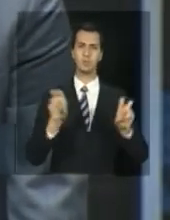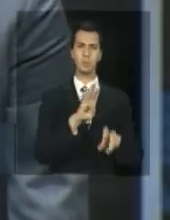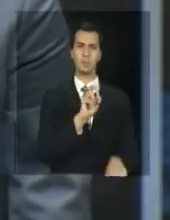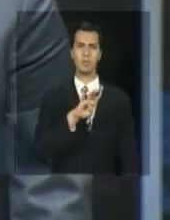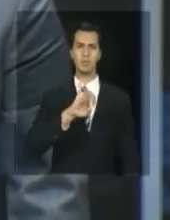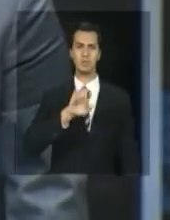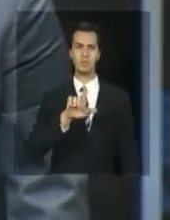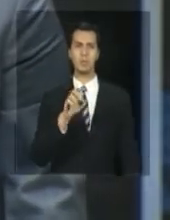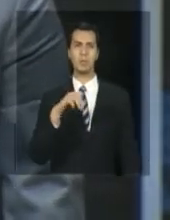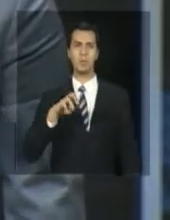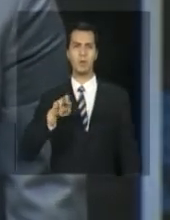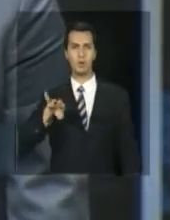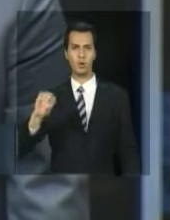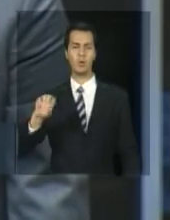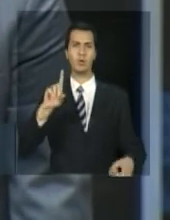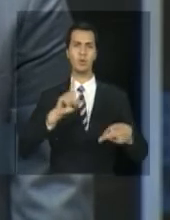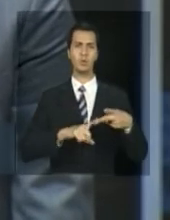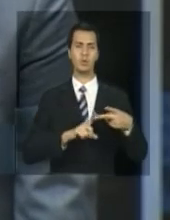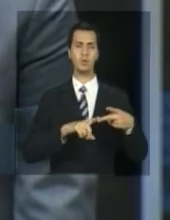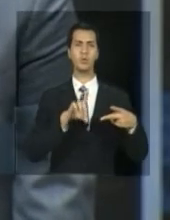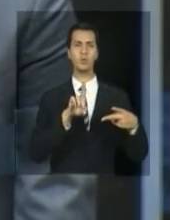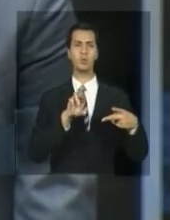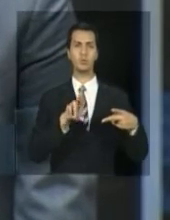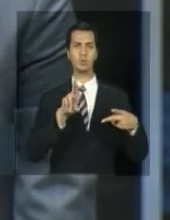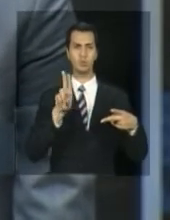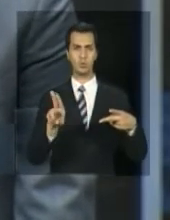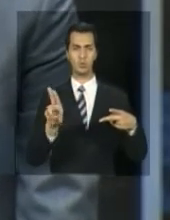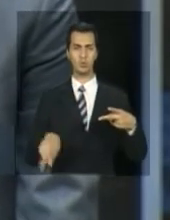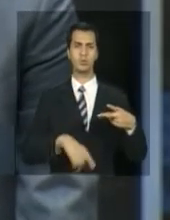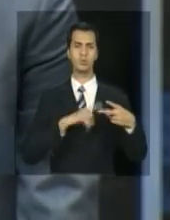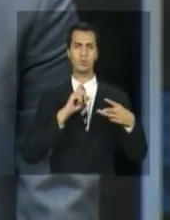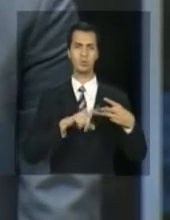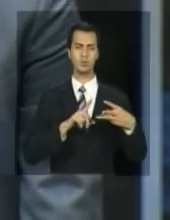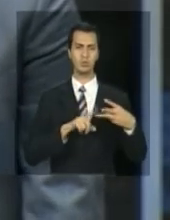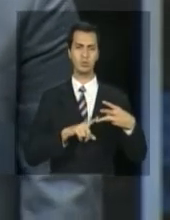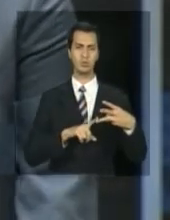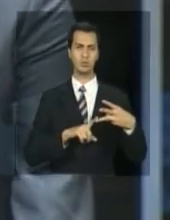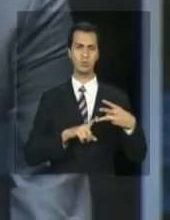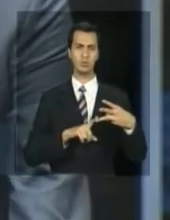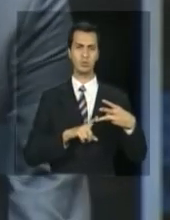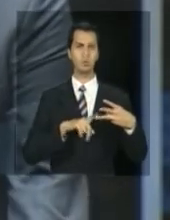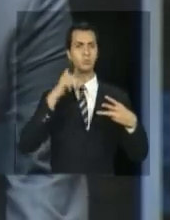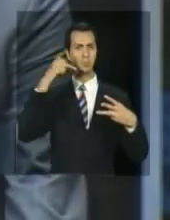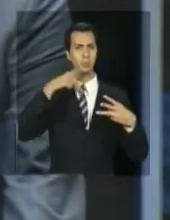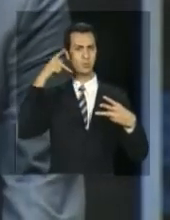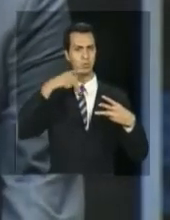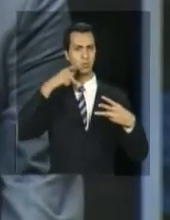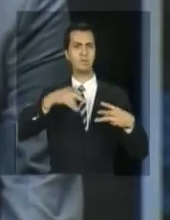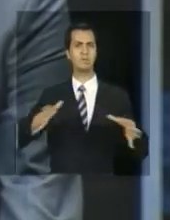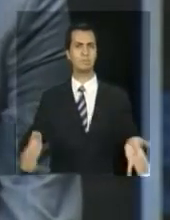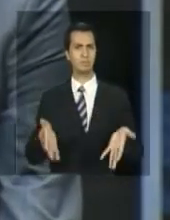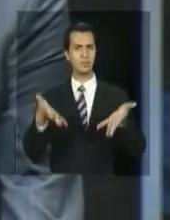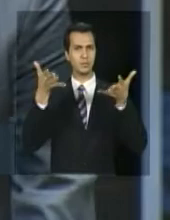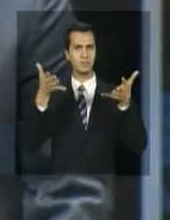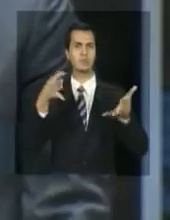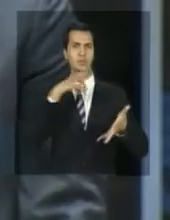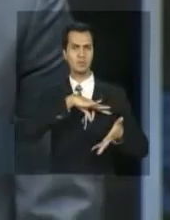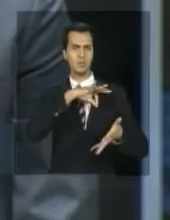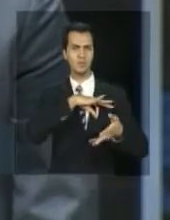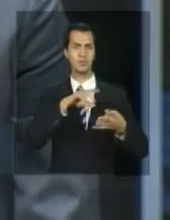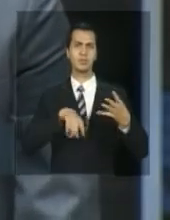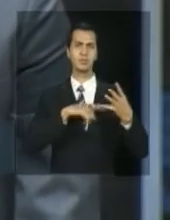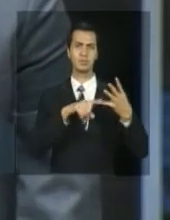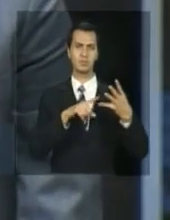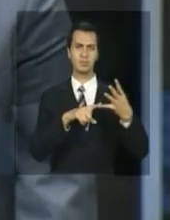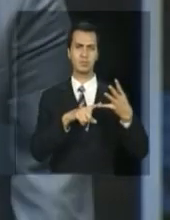a desvinculação das receitas da União, a DRU, a política de valorização do salário